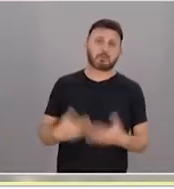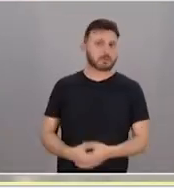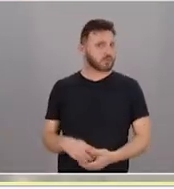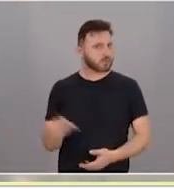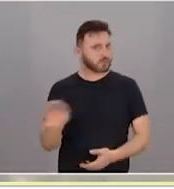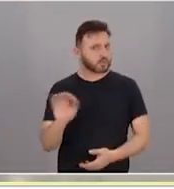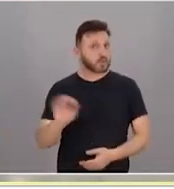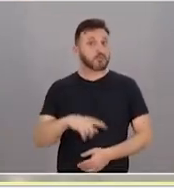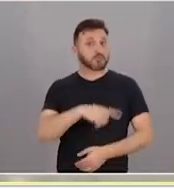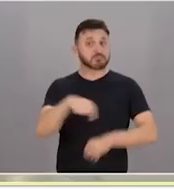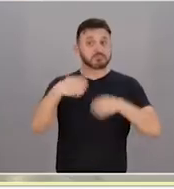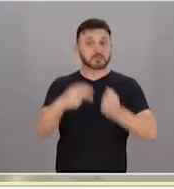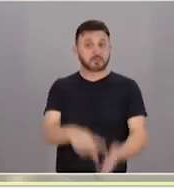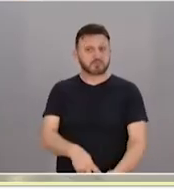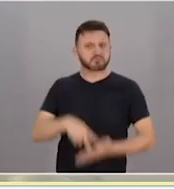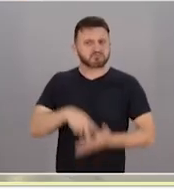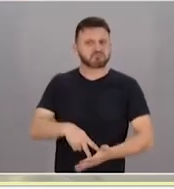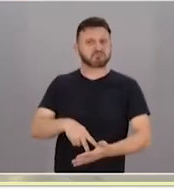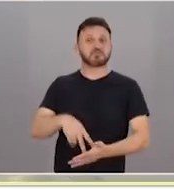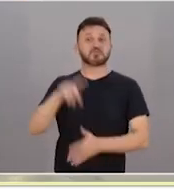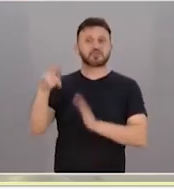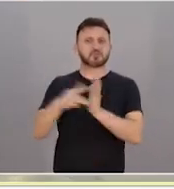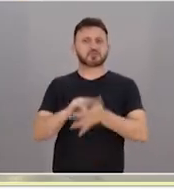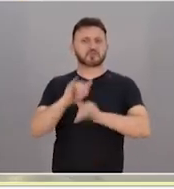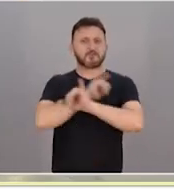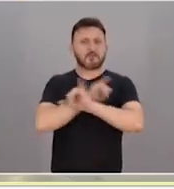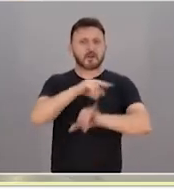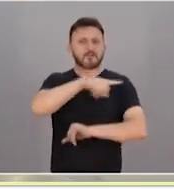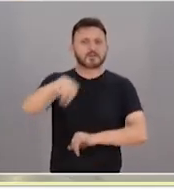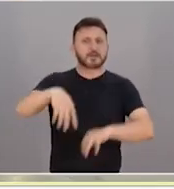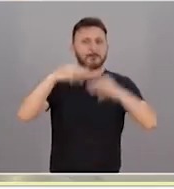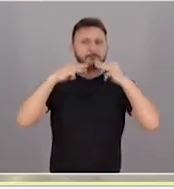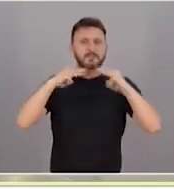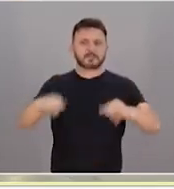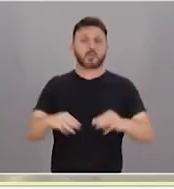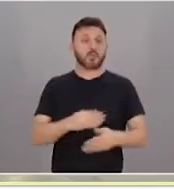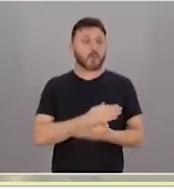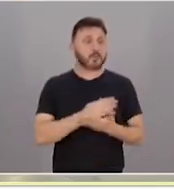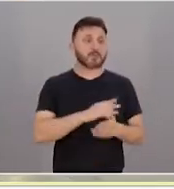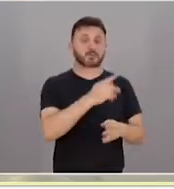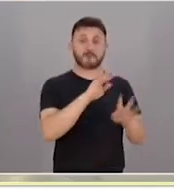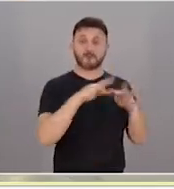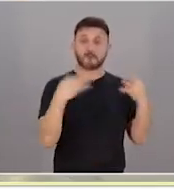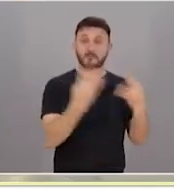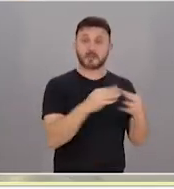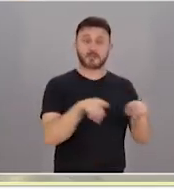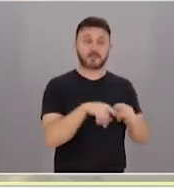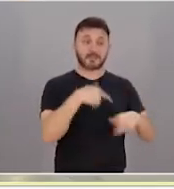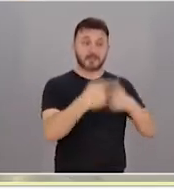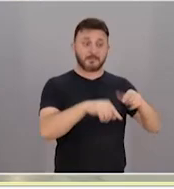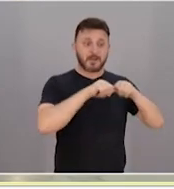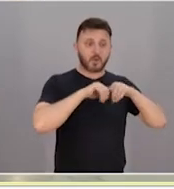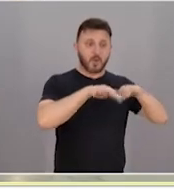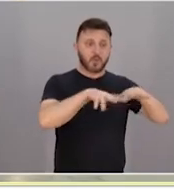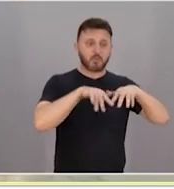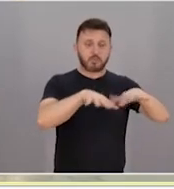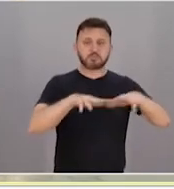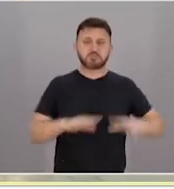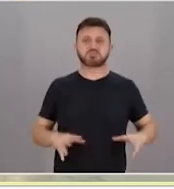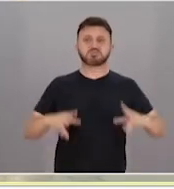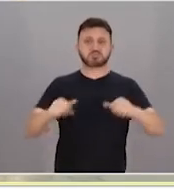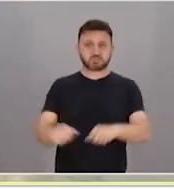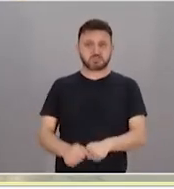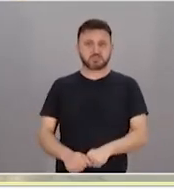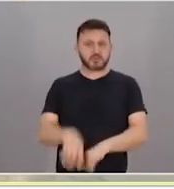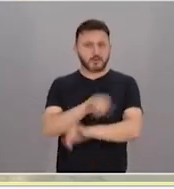eu preciso de você na missão, a começar da tua família, se espalhar para o teu trabalho e para o mundo inteiro. Gente,